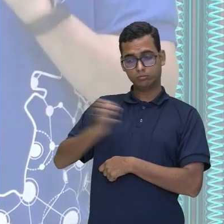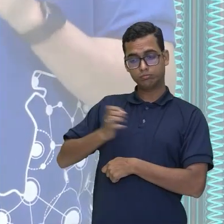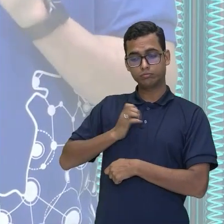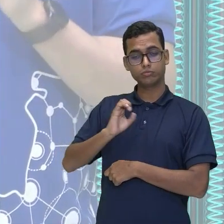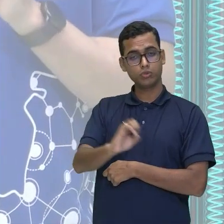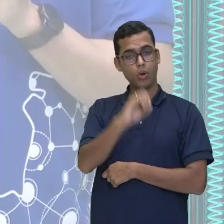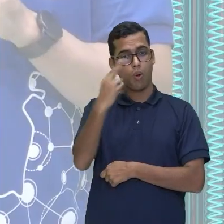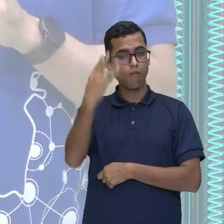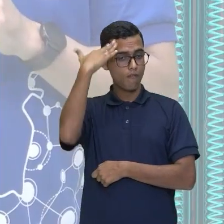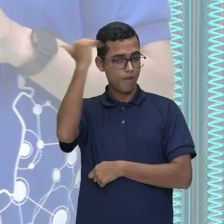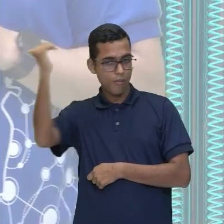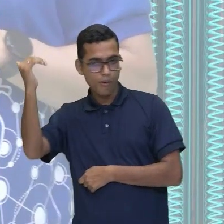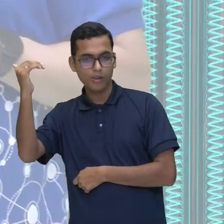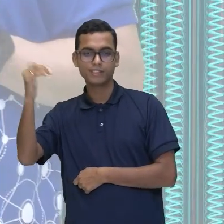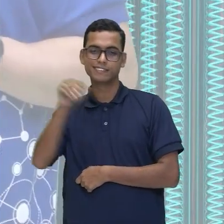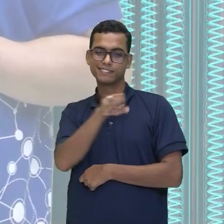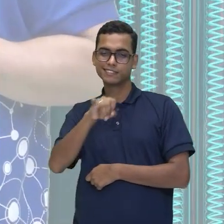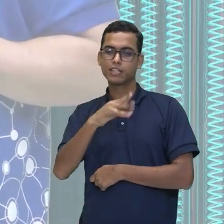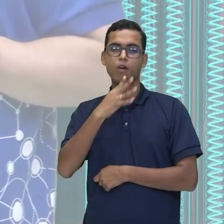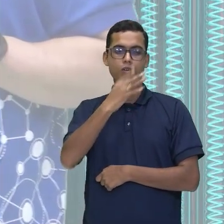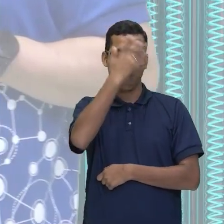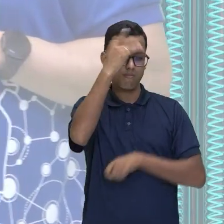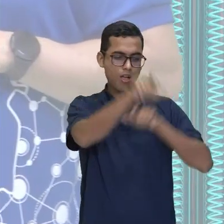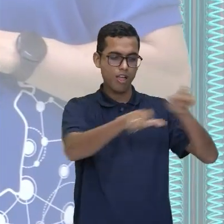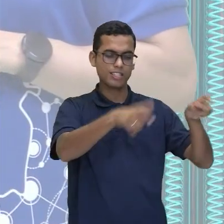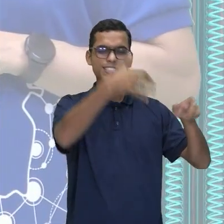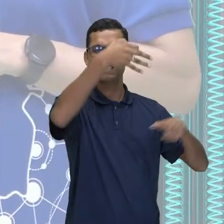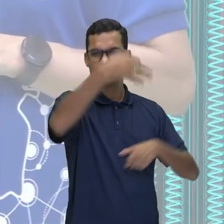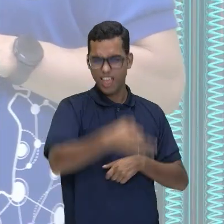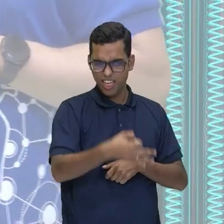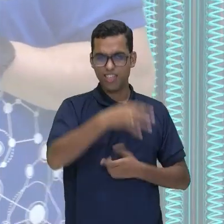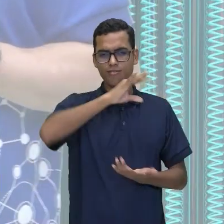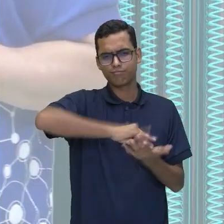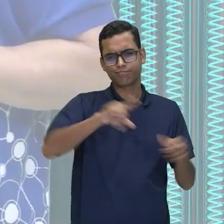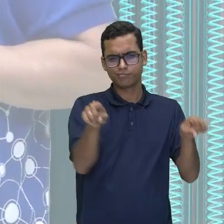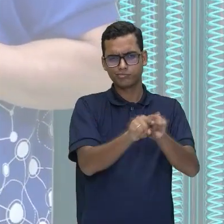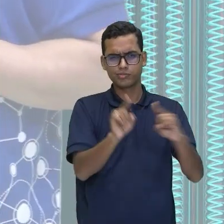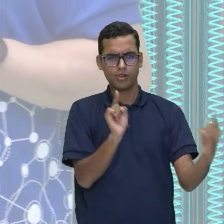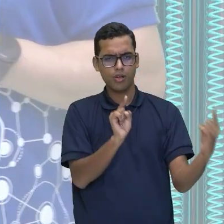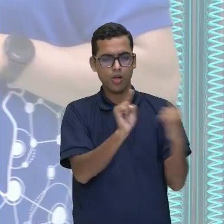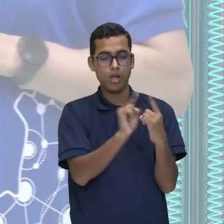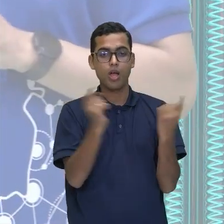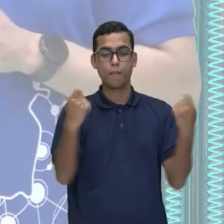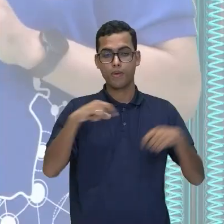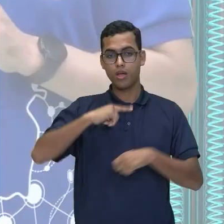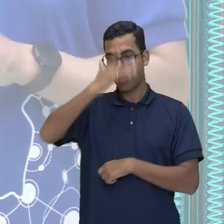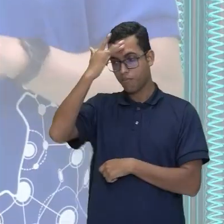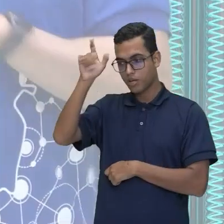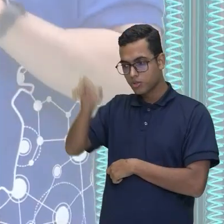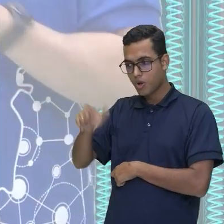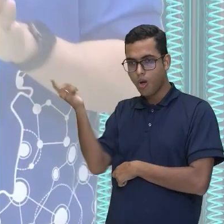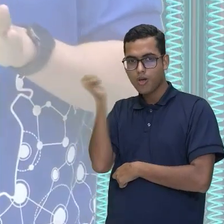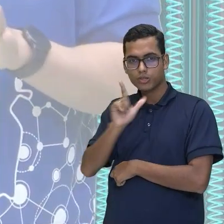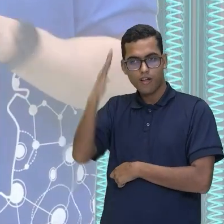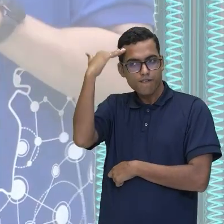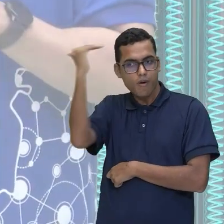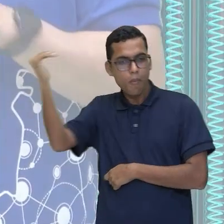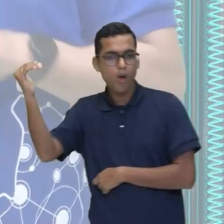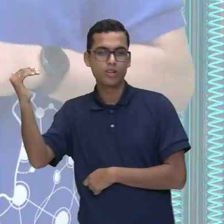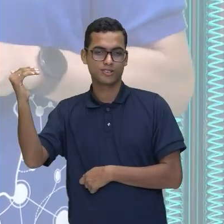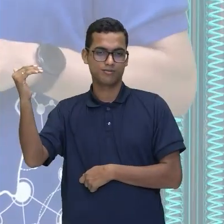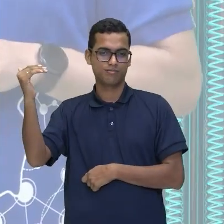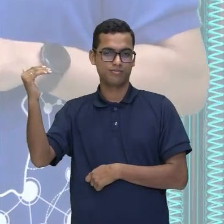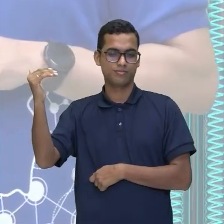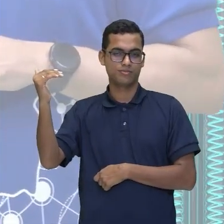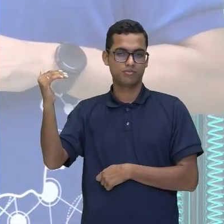É uma possibilidade, olha só. Pode tornar-se. Pode tornar-se. Então, anyone, qualquer pessoa,